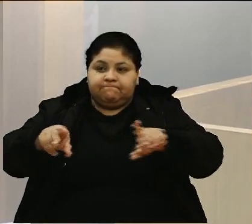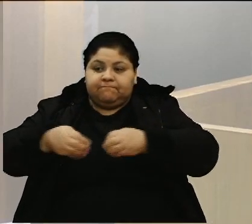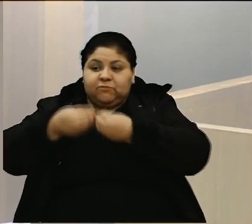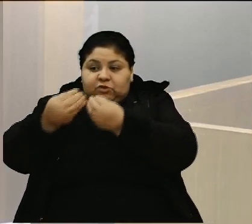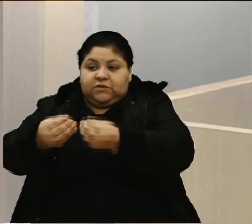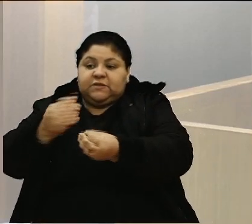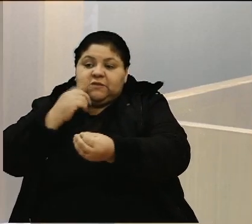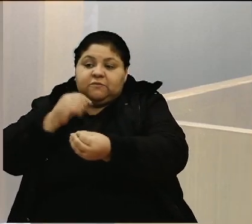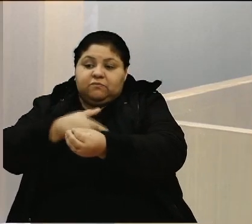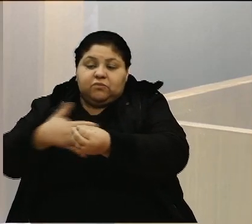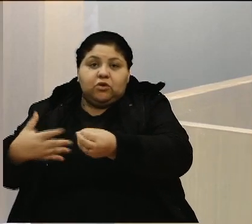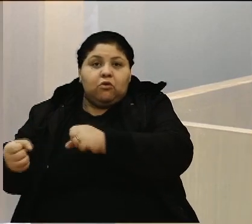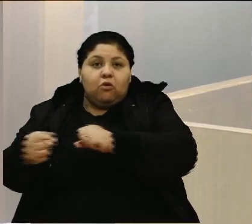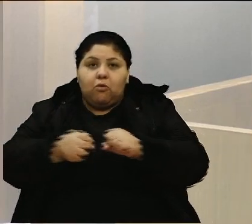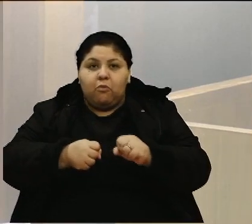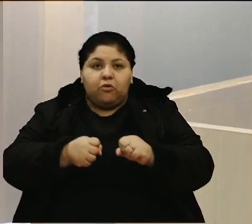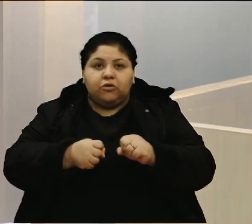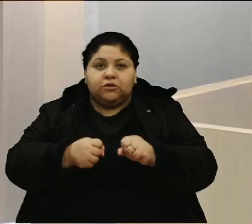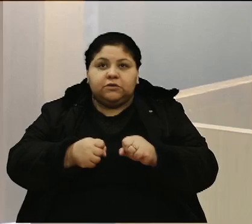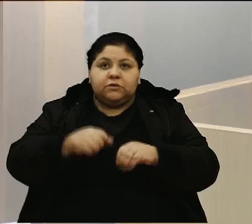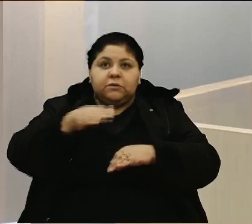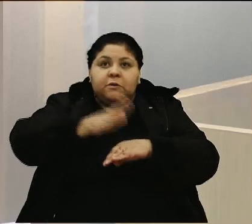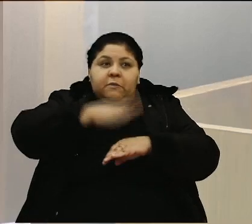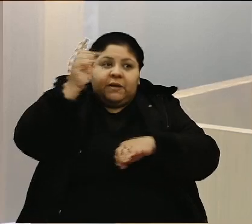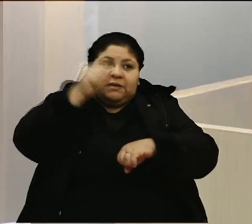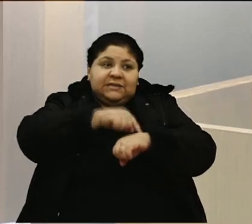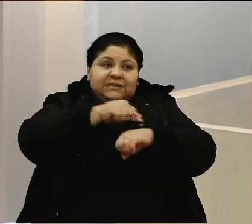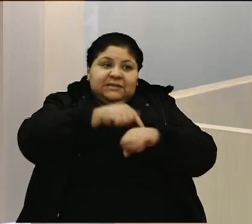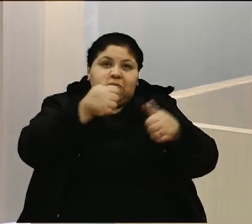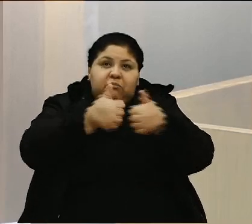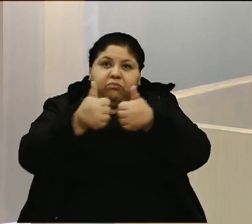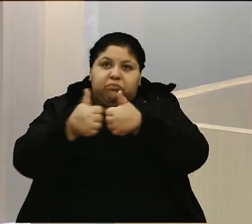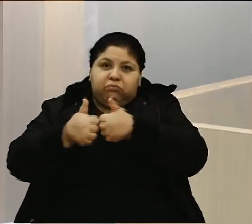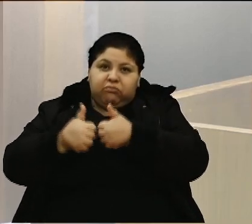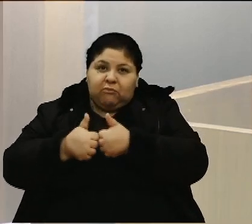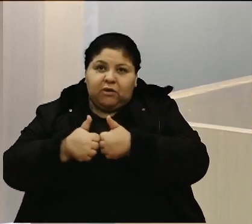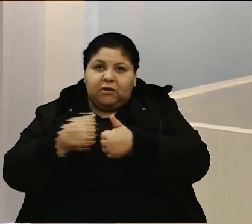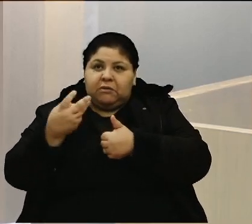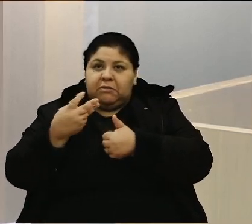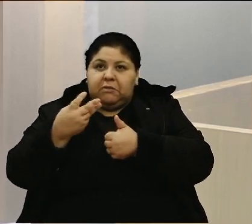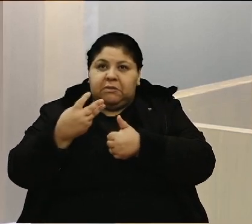sangue, ela pode ser feita com mais frequência. O sangue tu pode doar só de 3 em 3